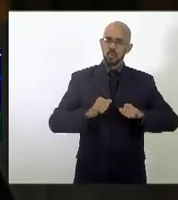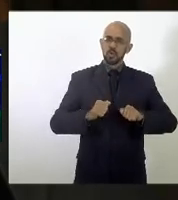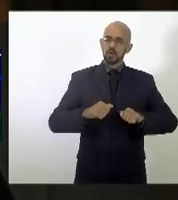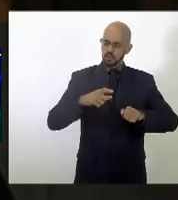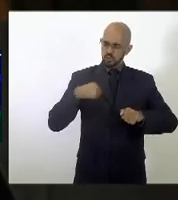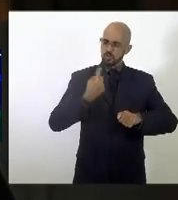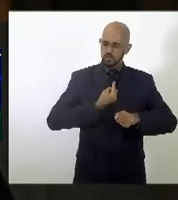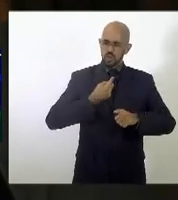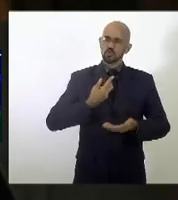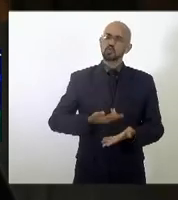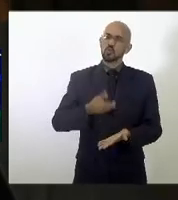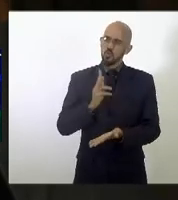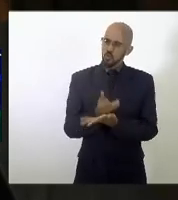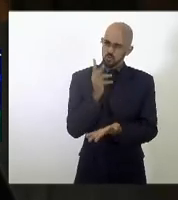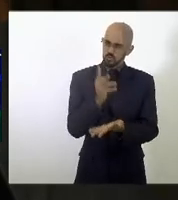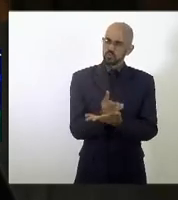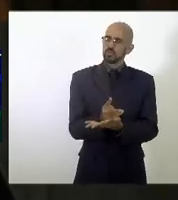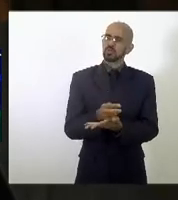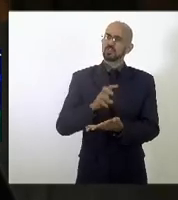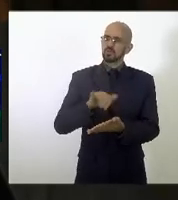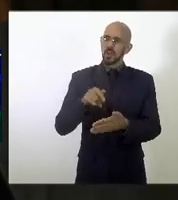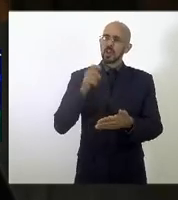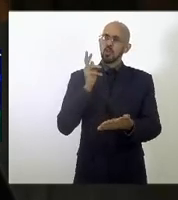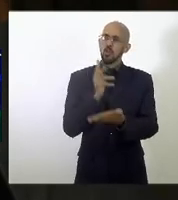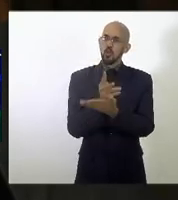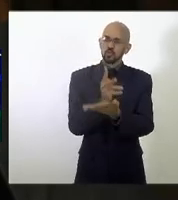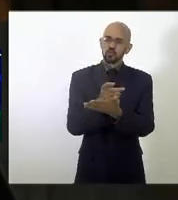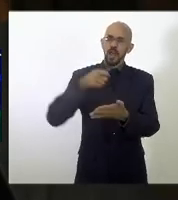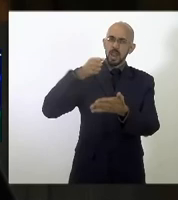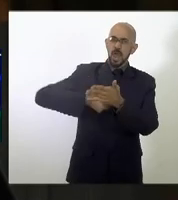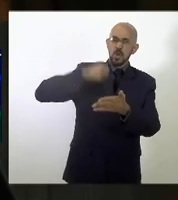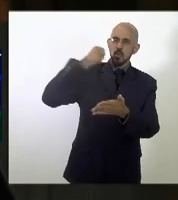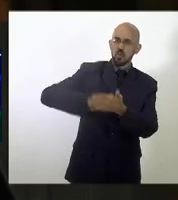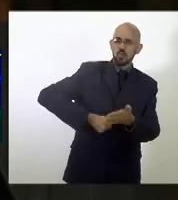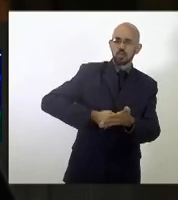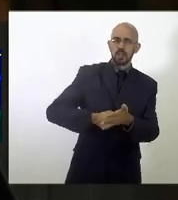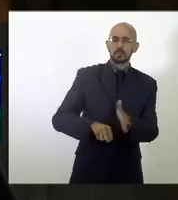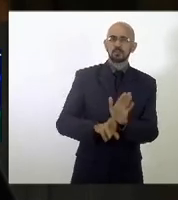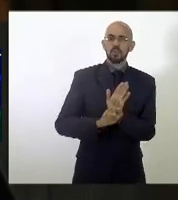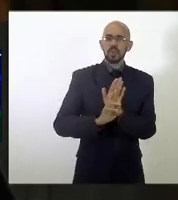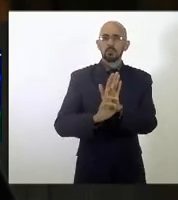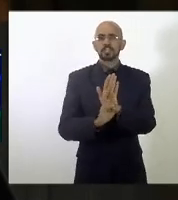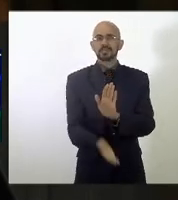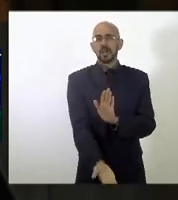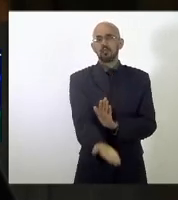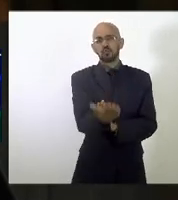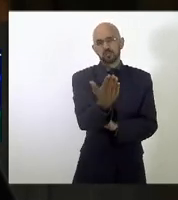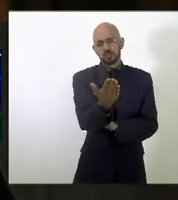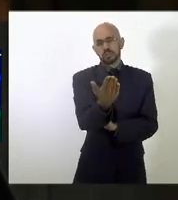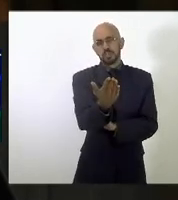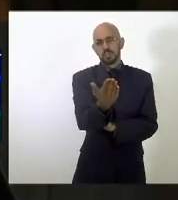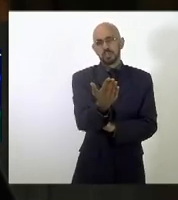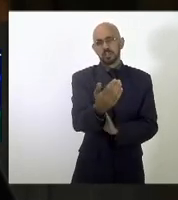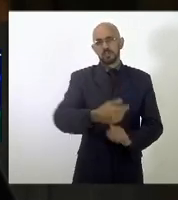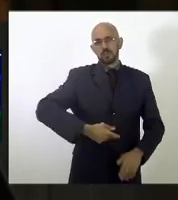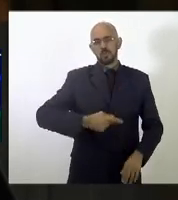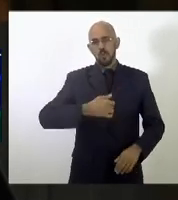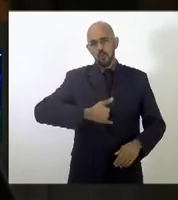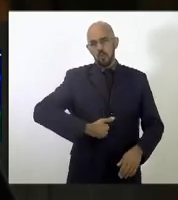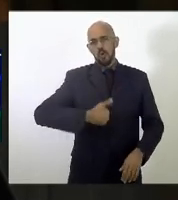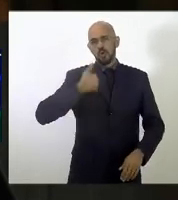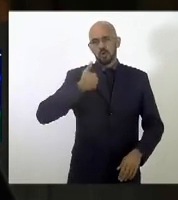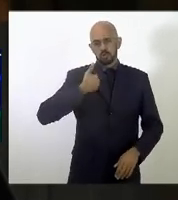firme, vamos continuar na luta para representar você com a maior dignidade possível